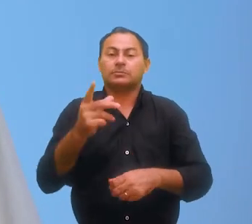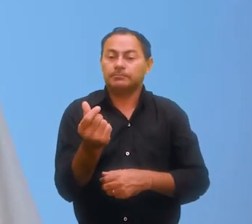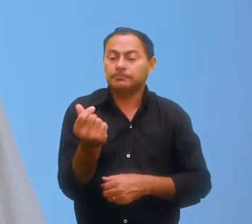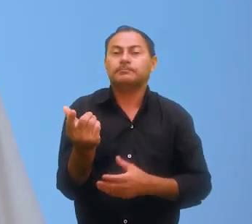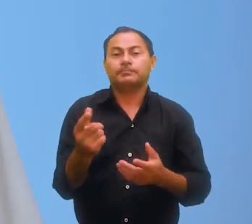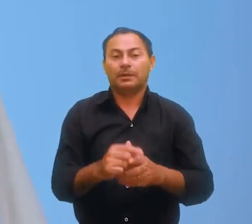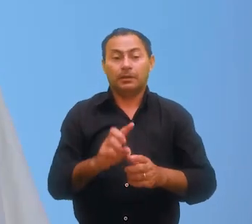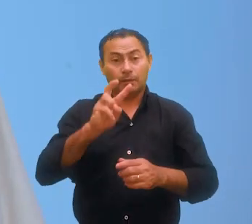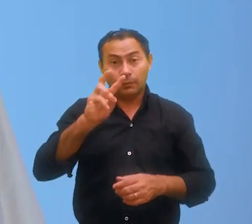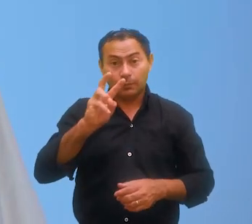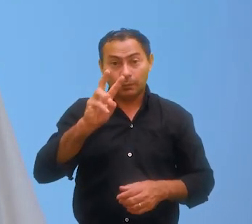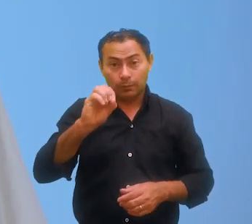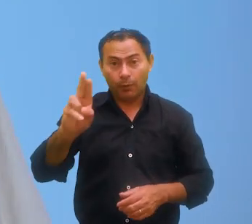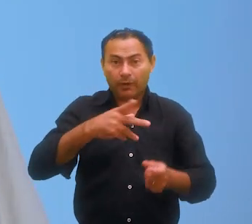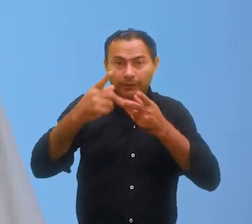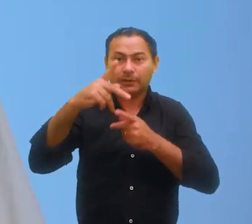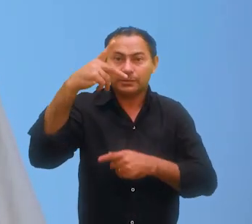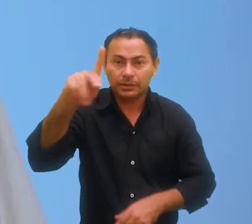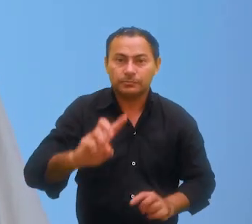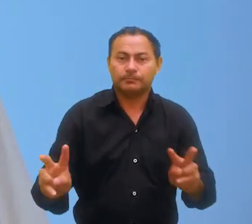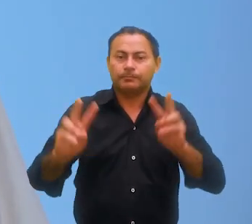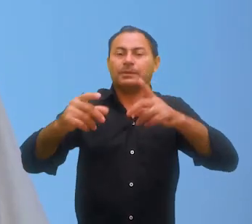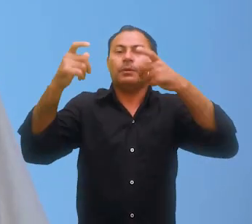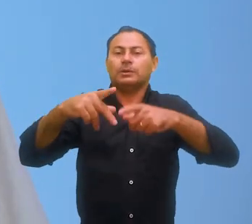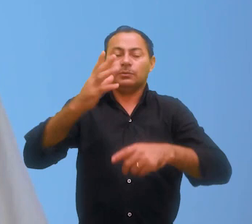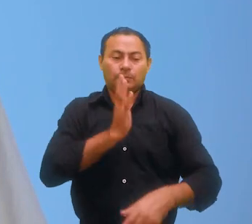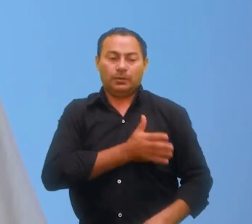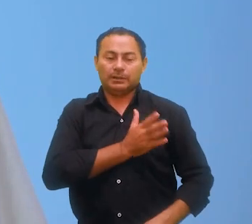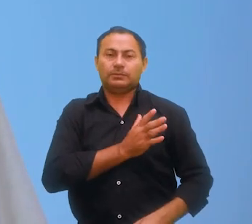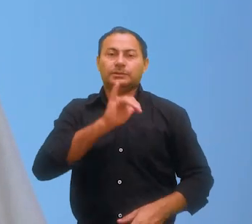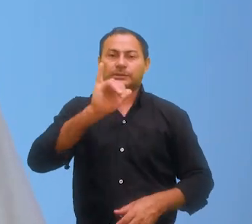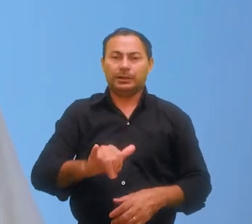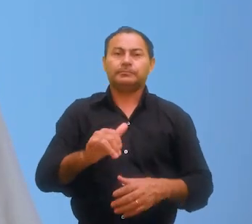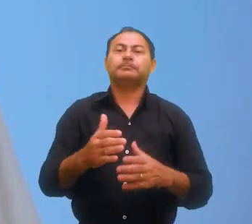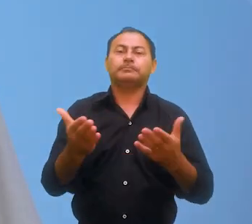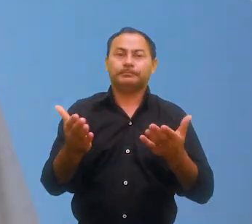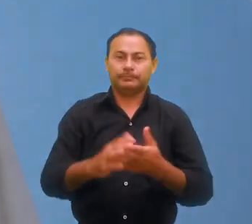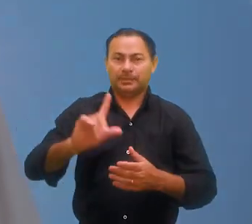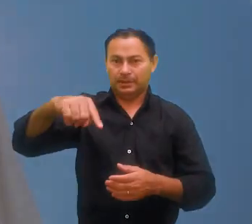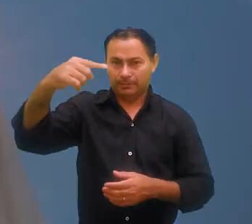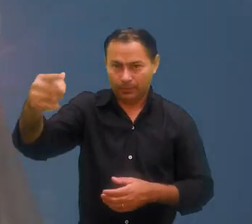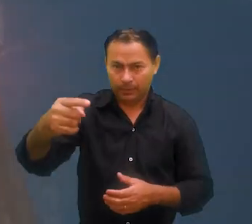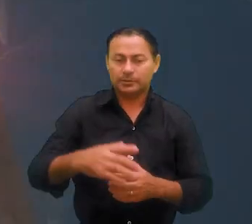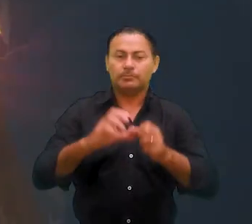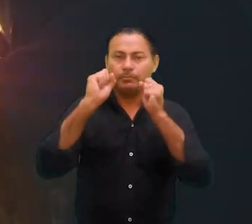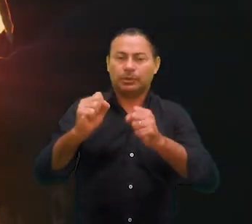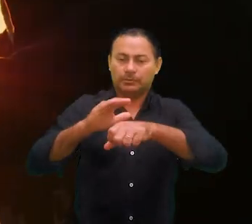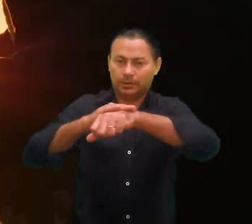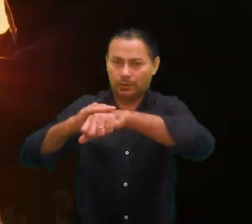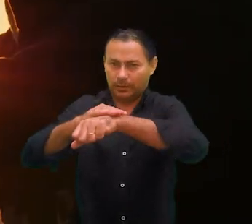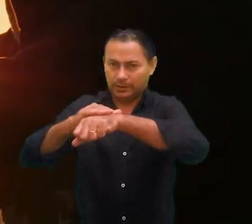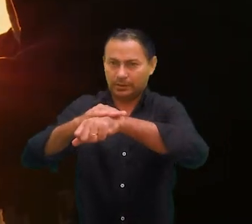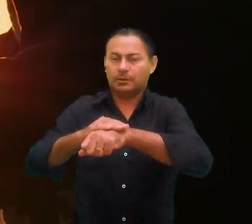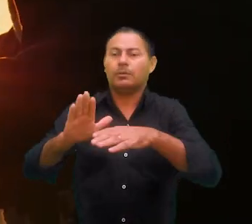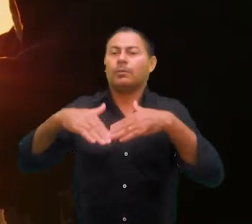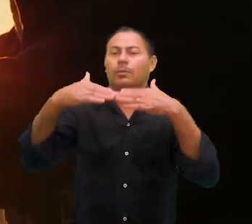seu tempo e o seu dinheiro, e vou dizer a você quais são os seus valores e onde o seu coração está. Depois,